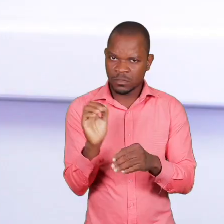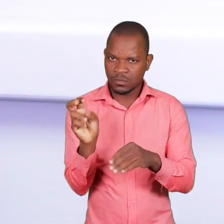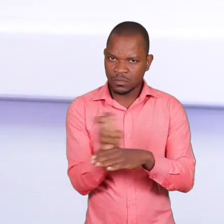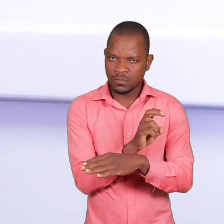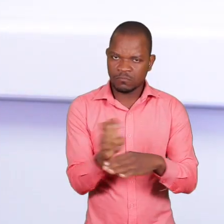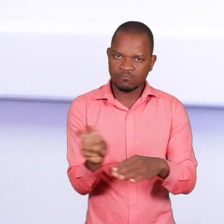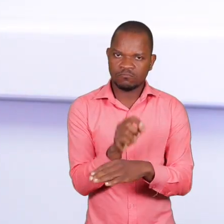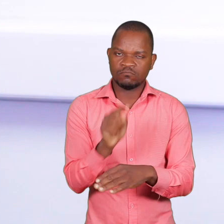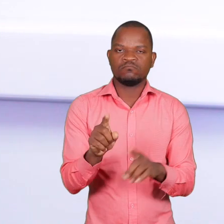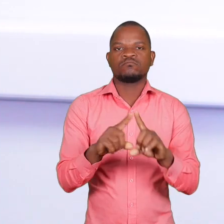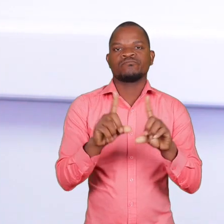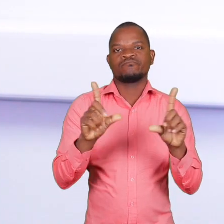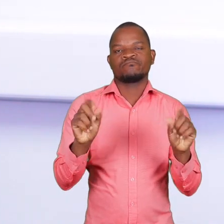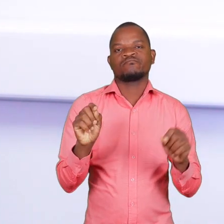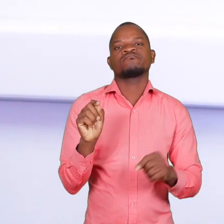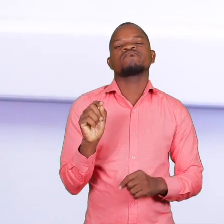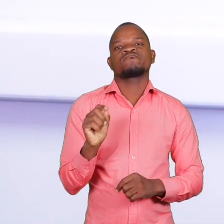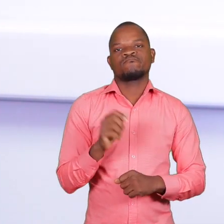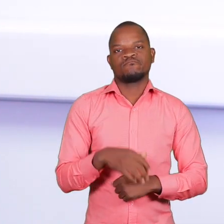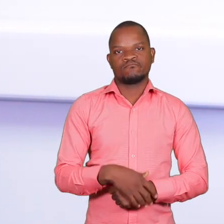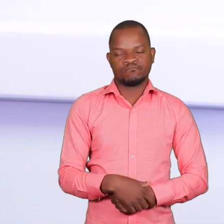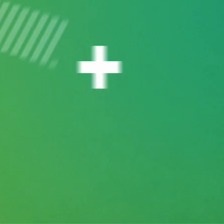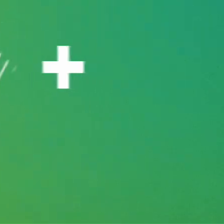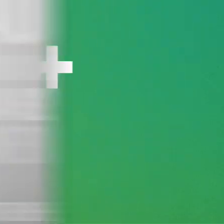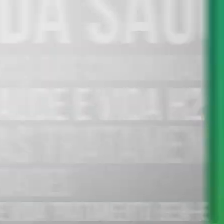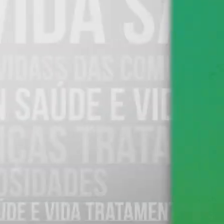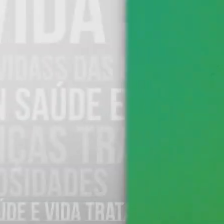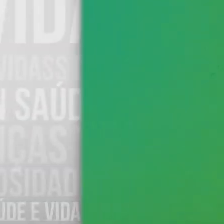infraestruturas, a proteção da água subterrânea.